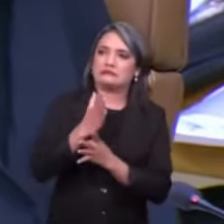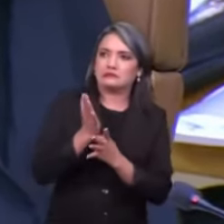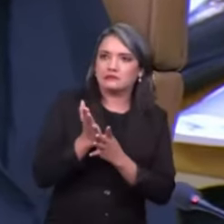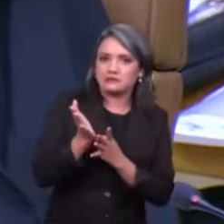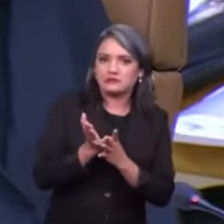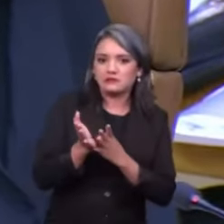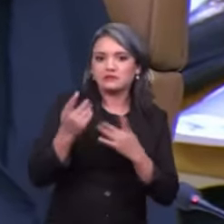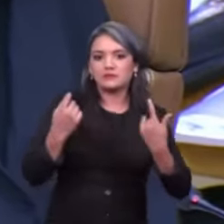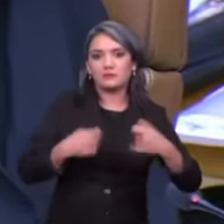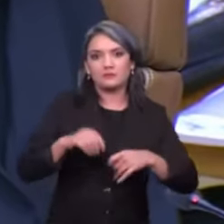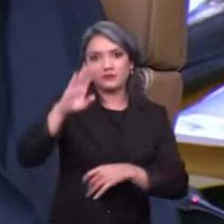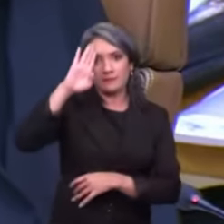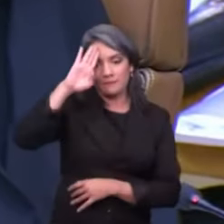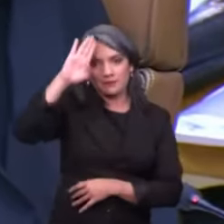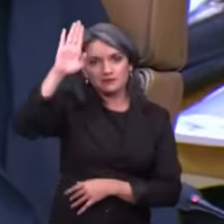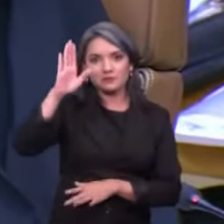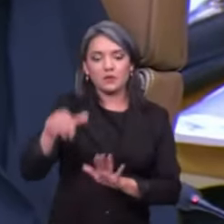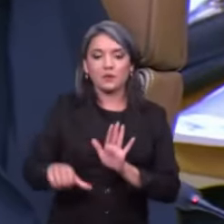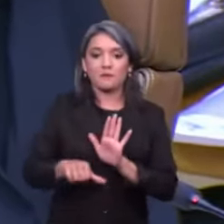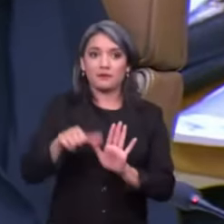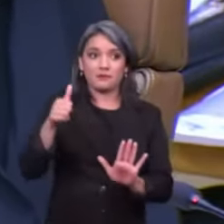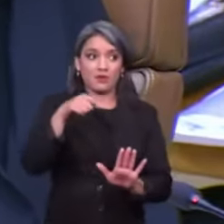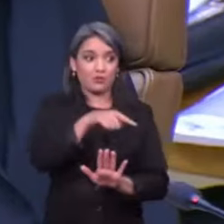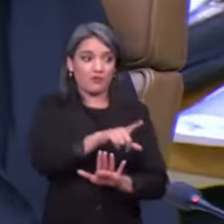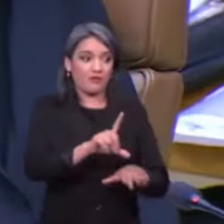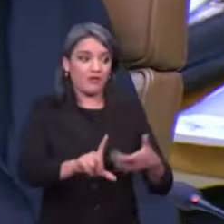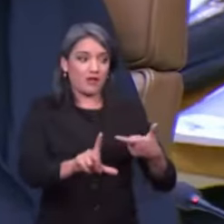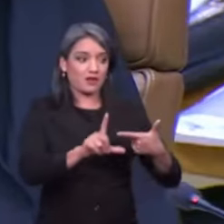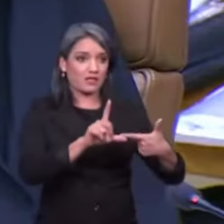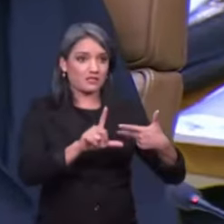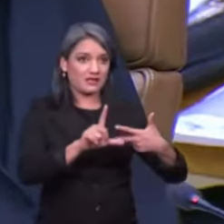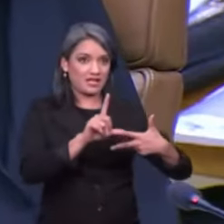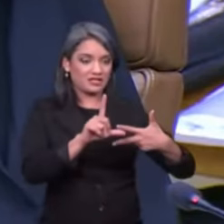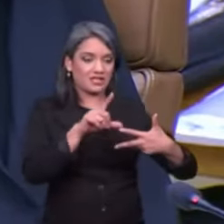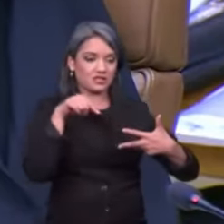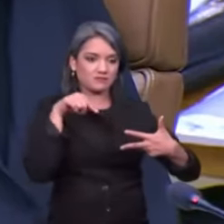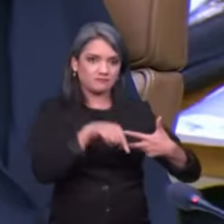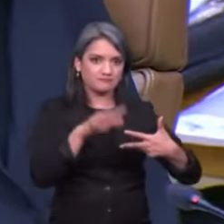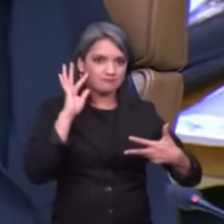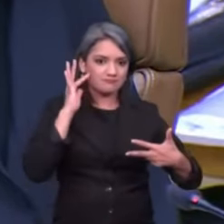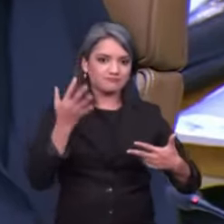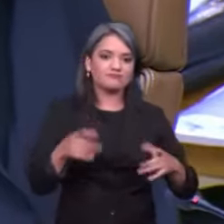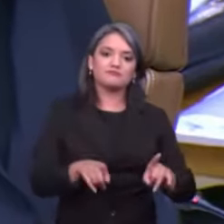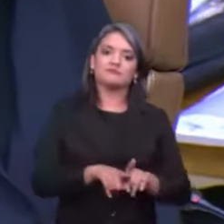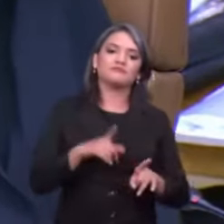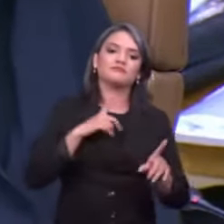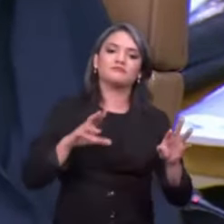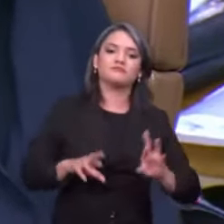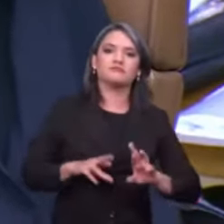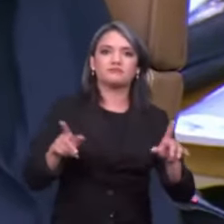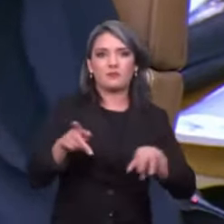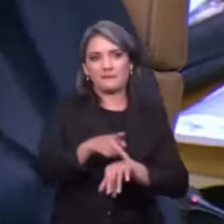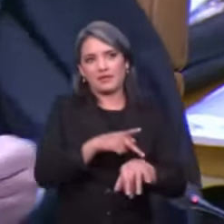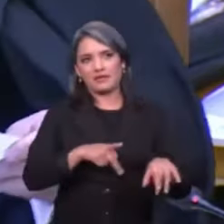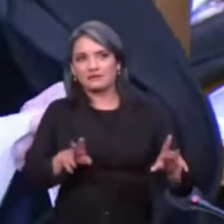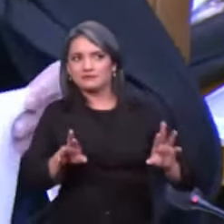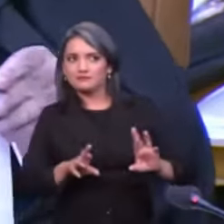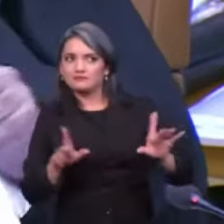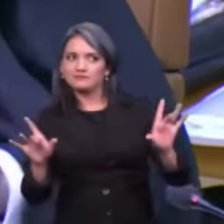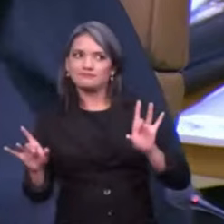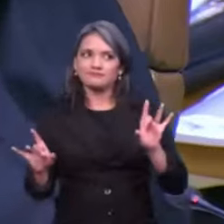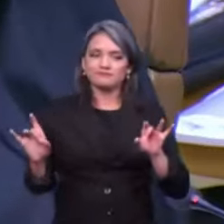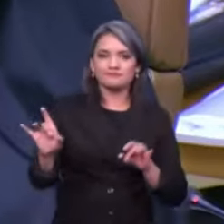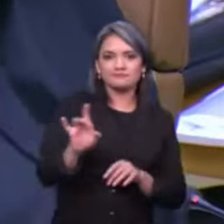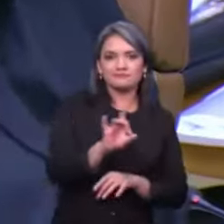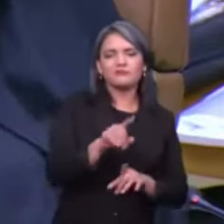tratado primordialmente pelo legislativo. Além disso, guardadas as devidas diferenças entre os países, tenho que apontar